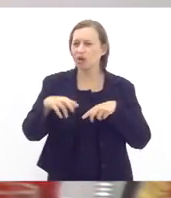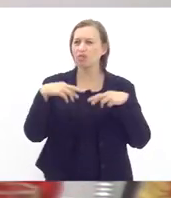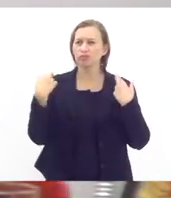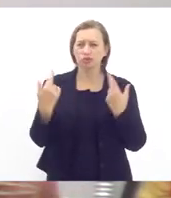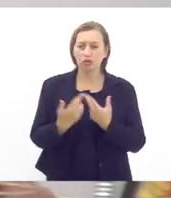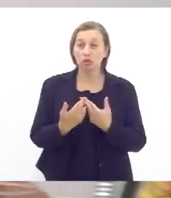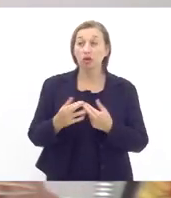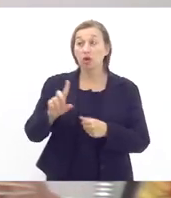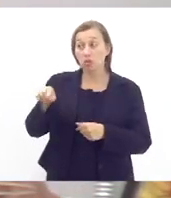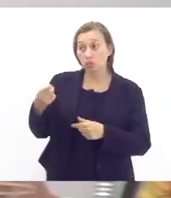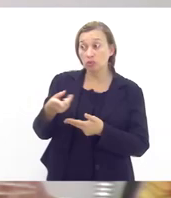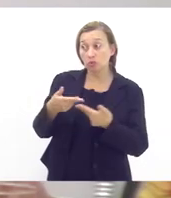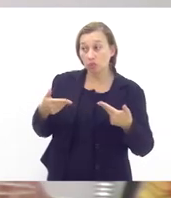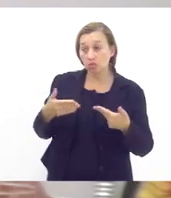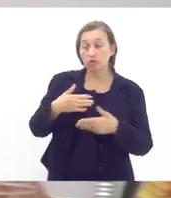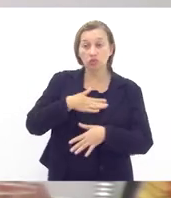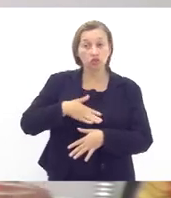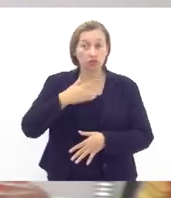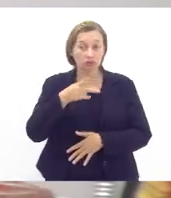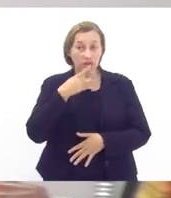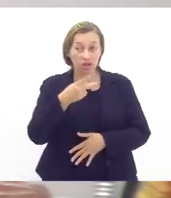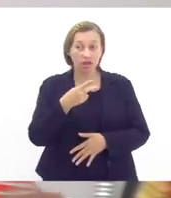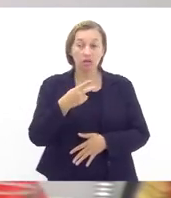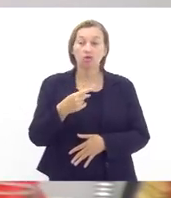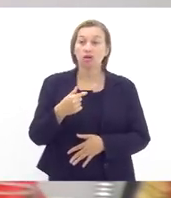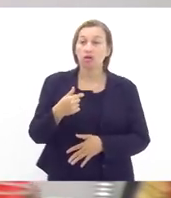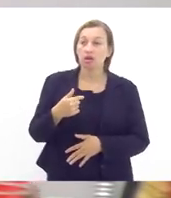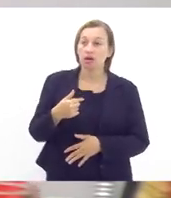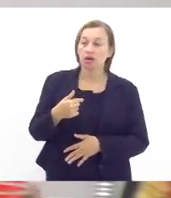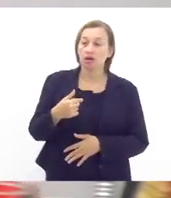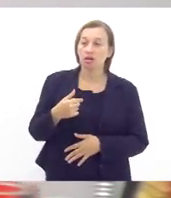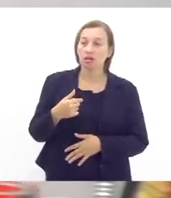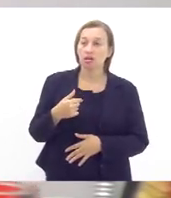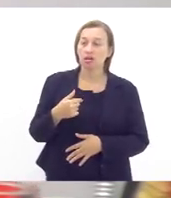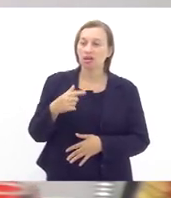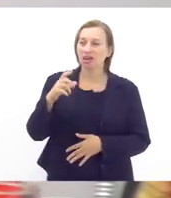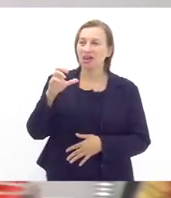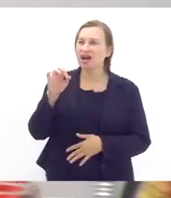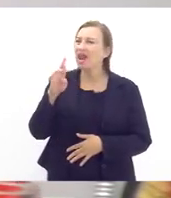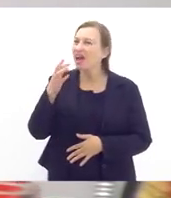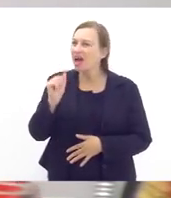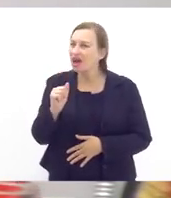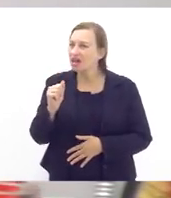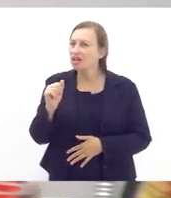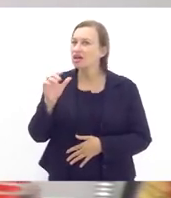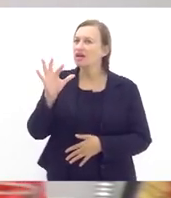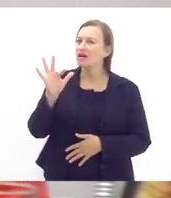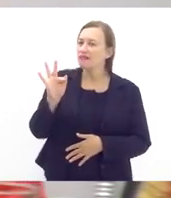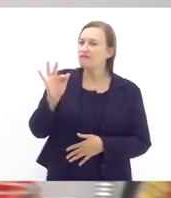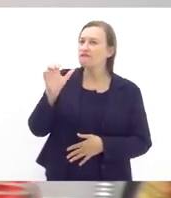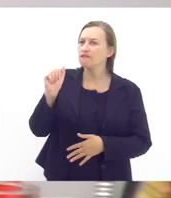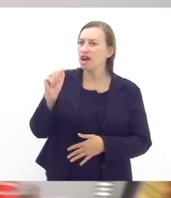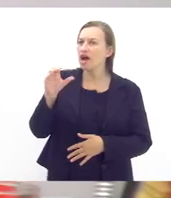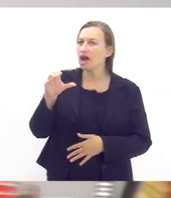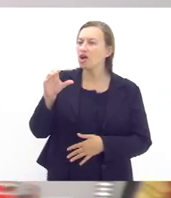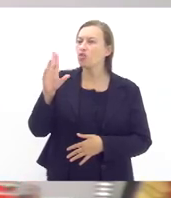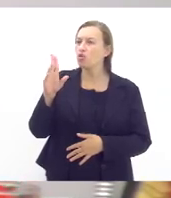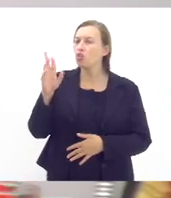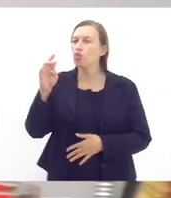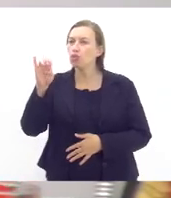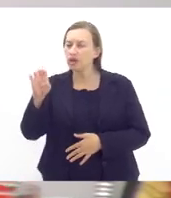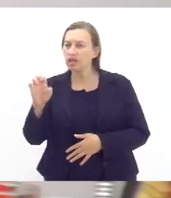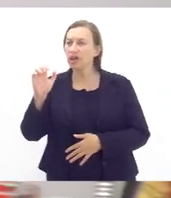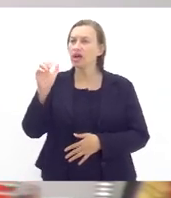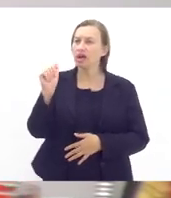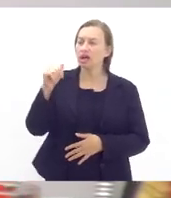e tem outra coisa também que eu gostaria de falar eu a Clara o facuri a Ana Lúcia